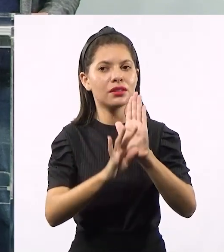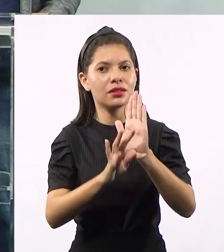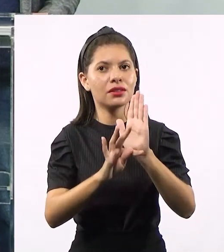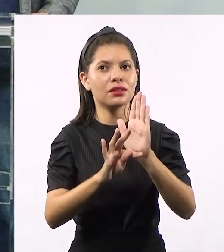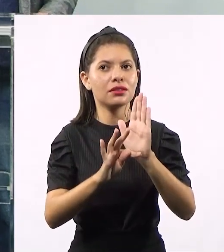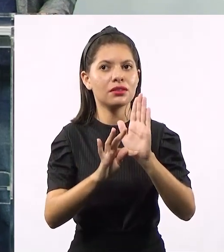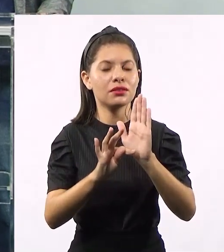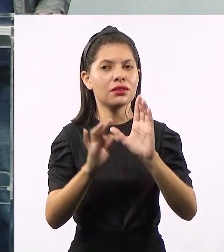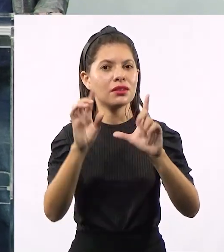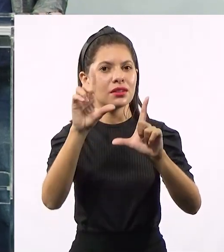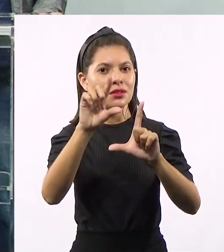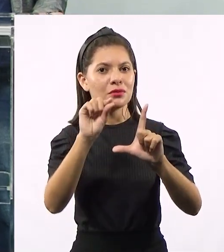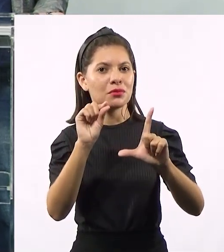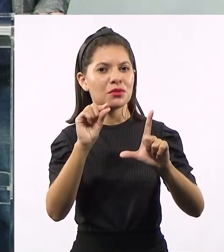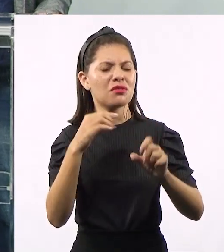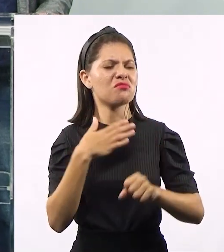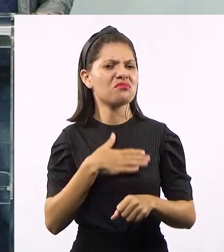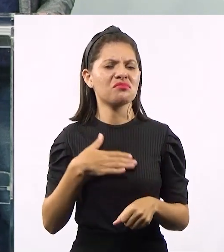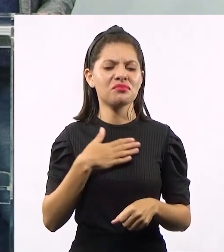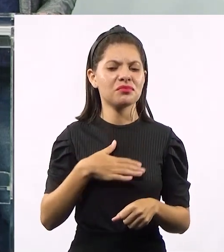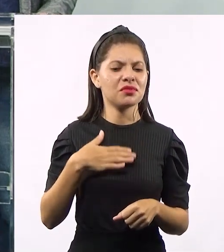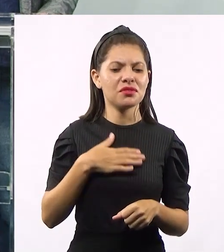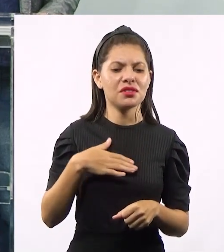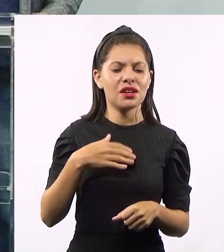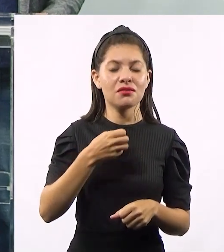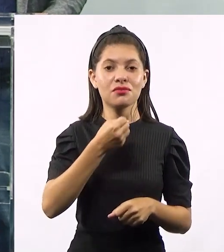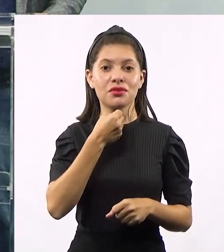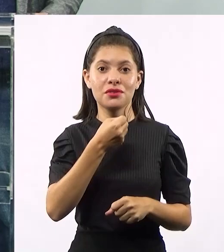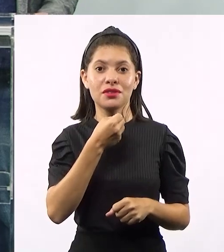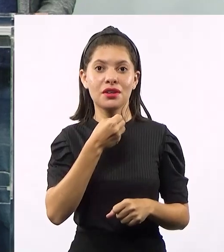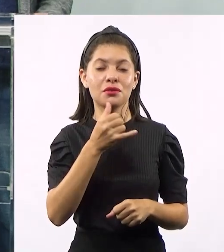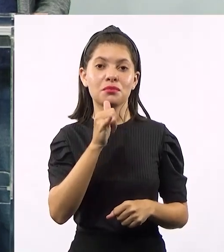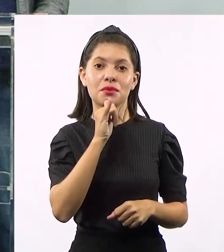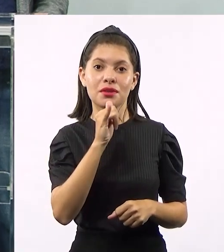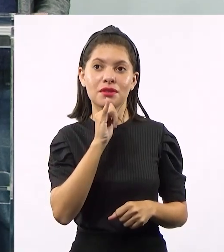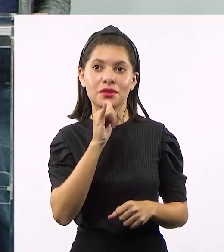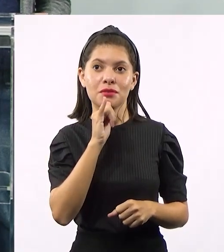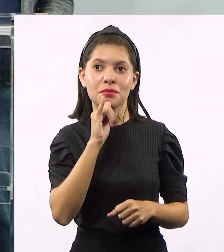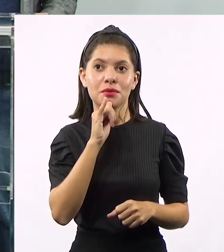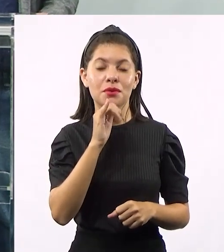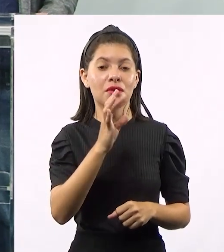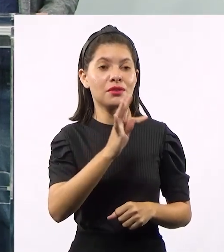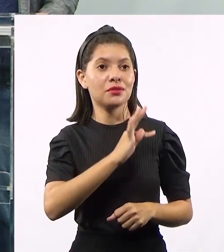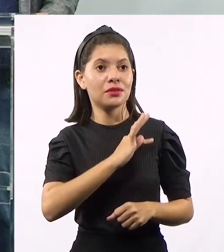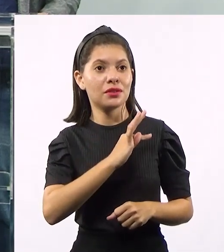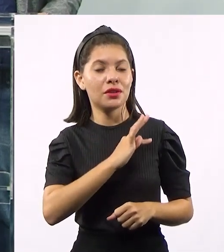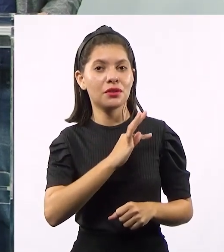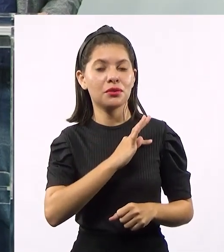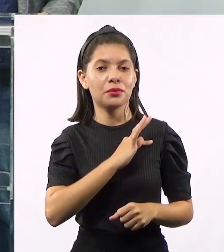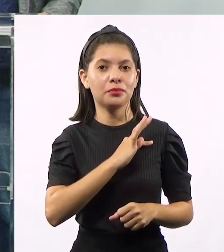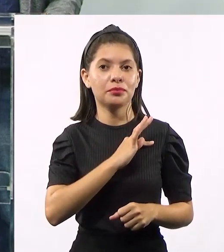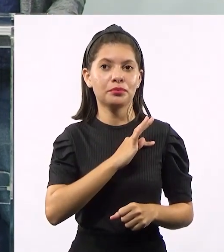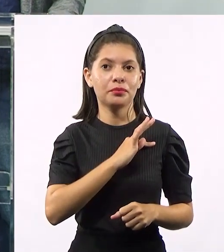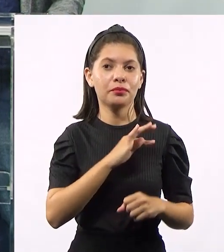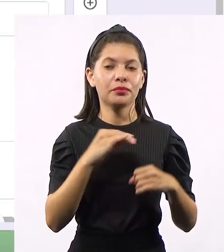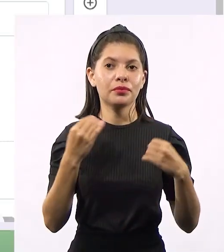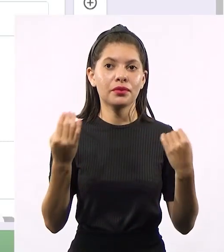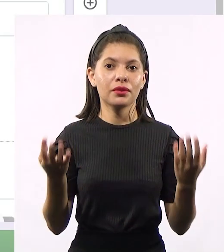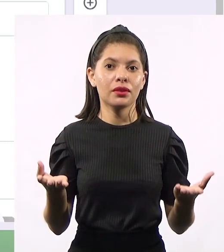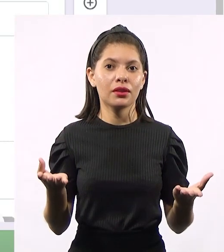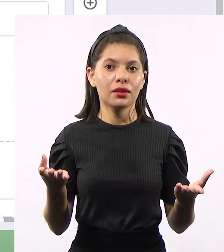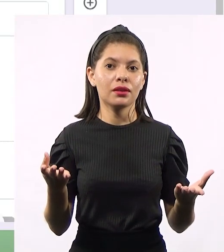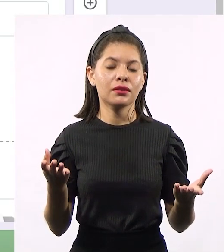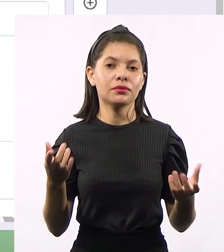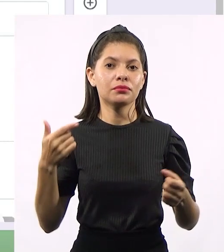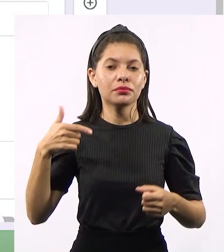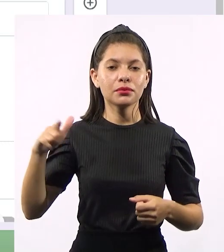aquelas opções não satisfaça ao entrevistado. Por exemplo, ele só tem o nível técnico e não estava linkado ao nível técnico. Então vai abrir o campo